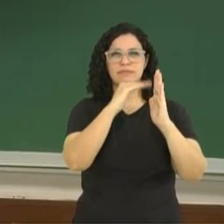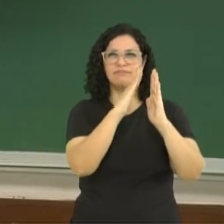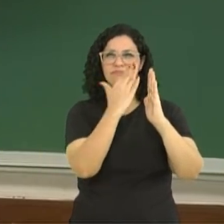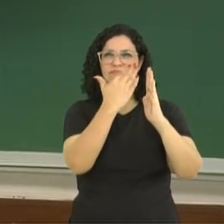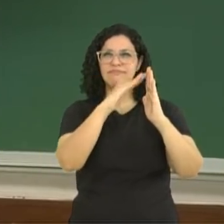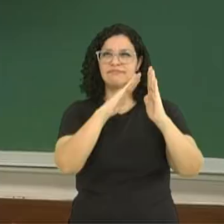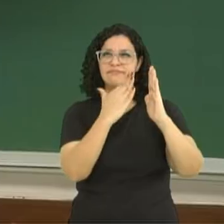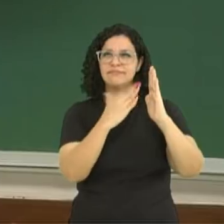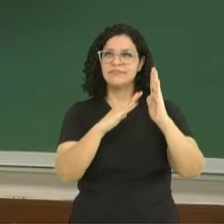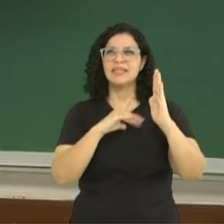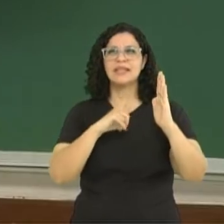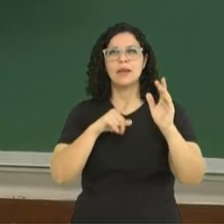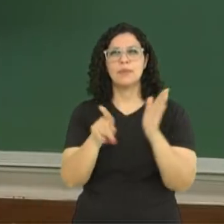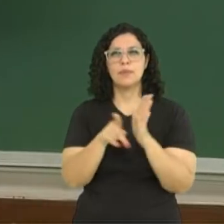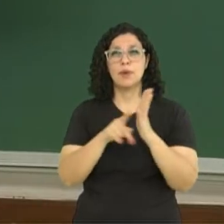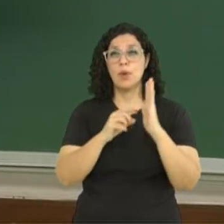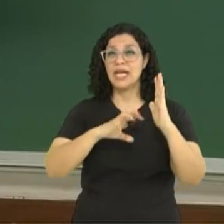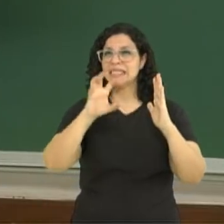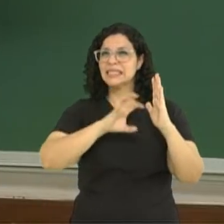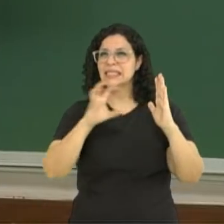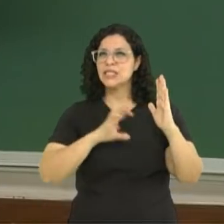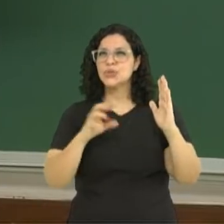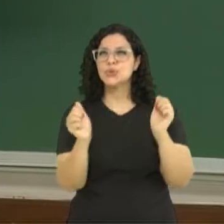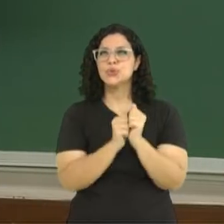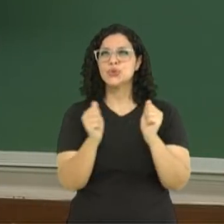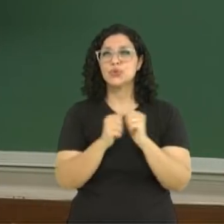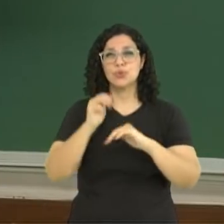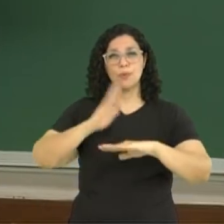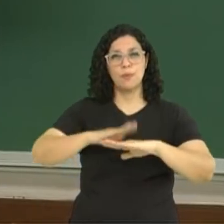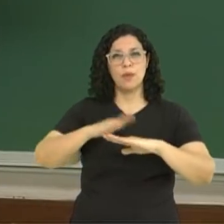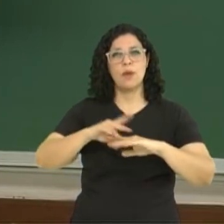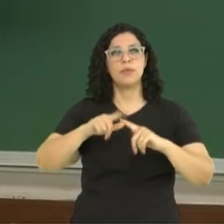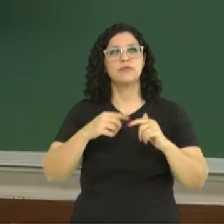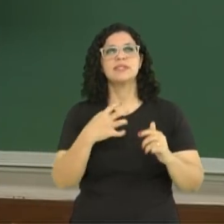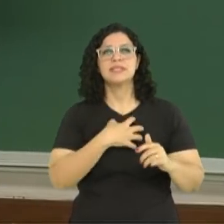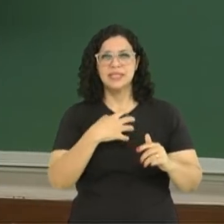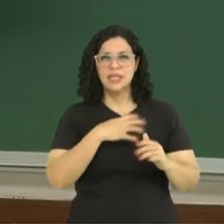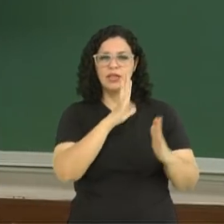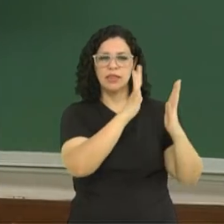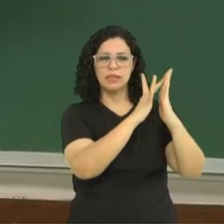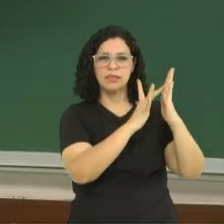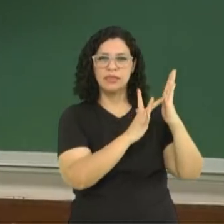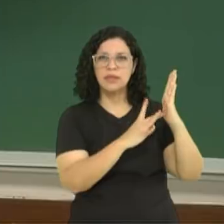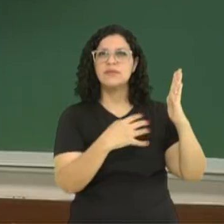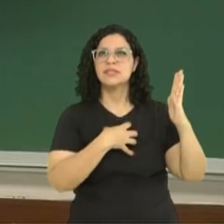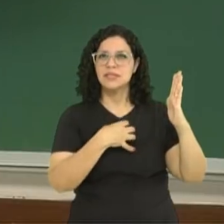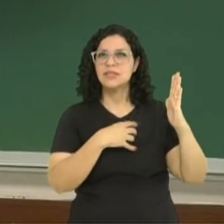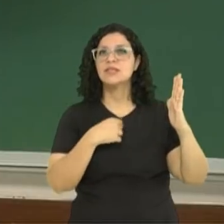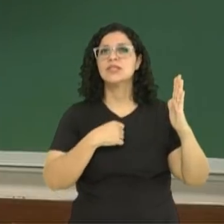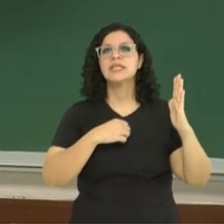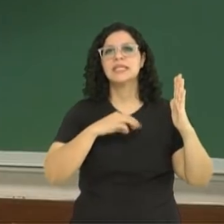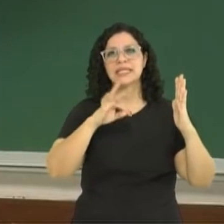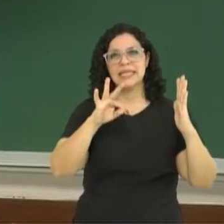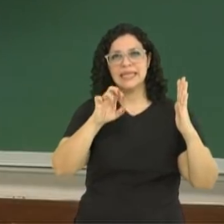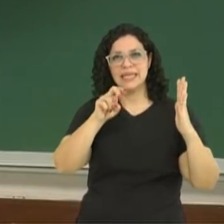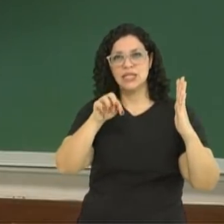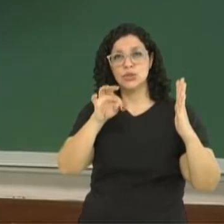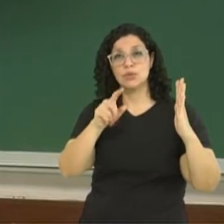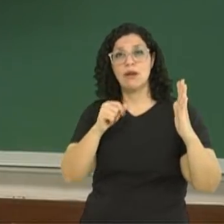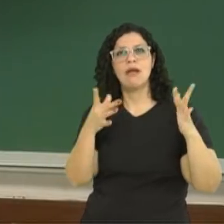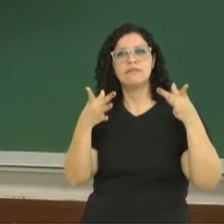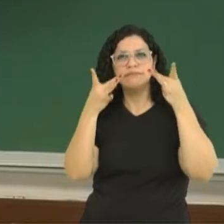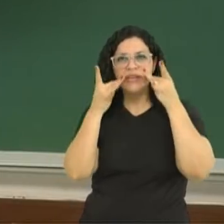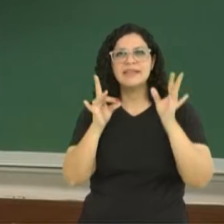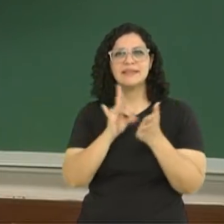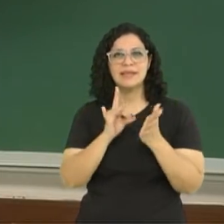sai para fora da tela. Então você tem uma textura com a própria mão. Então essa textura você está sentindo nessa pintura. Aí uma textura literal, além